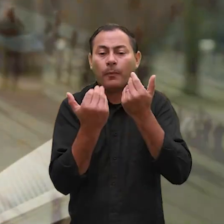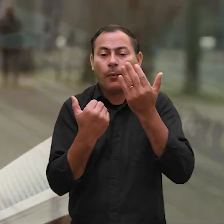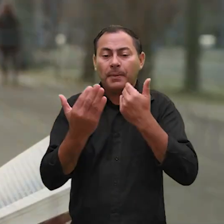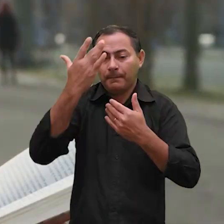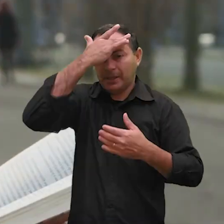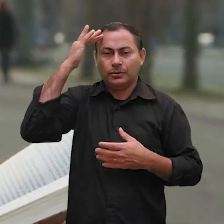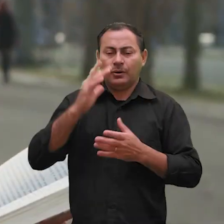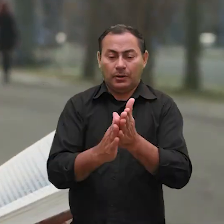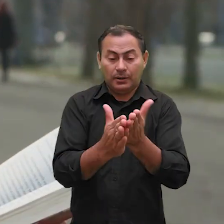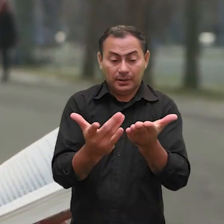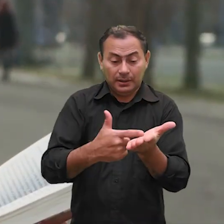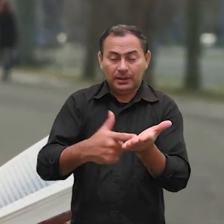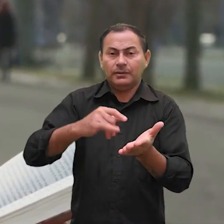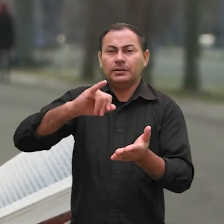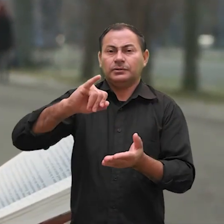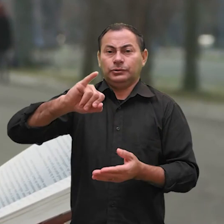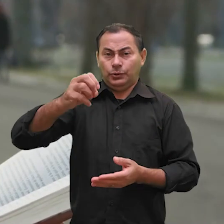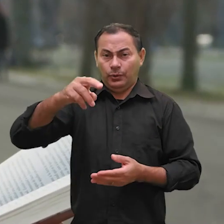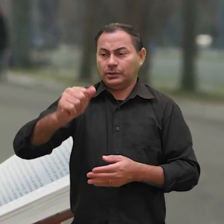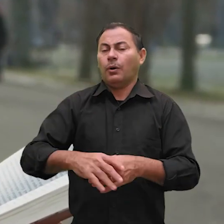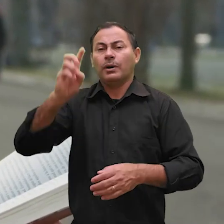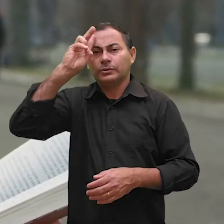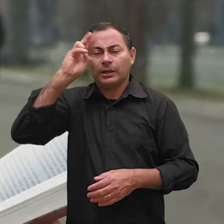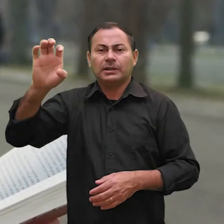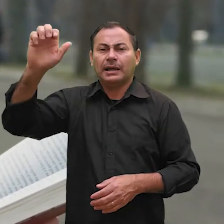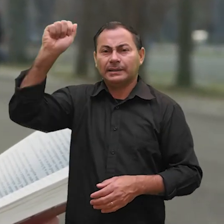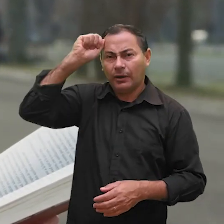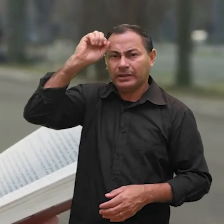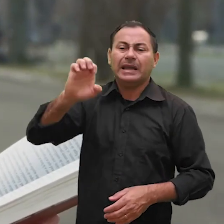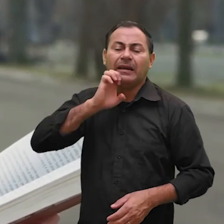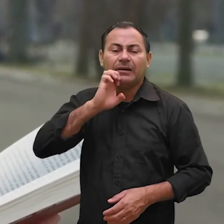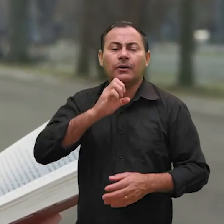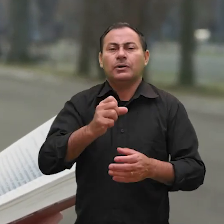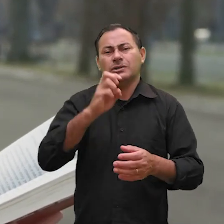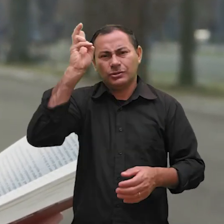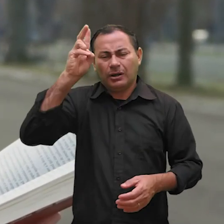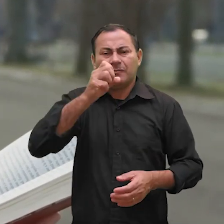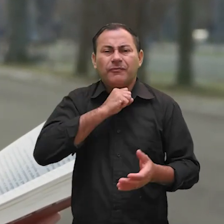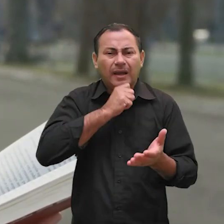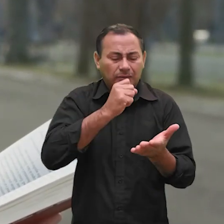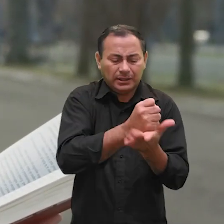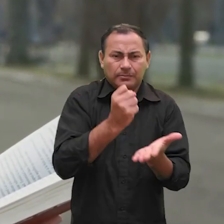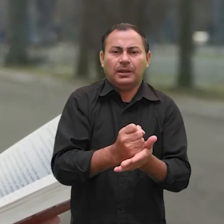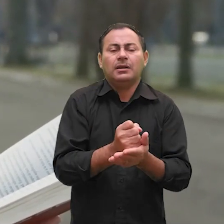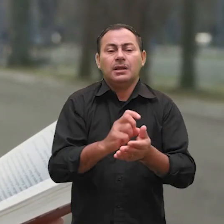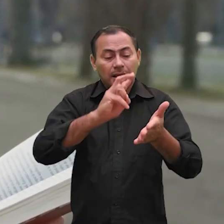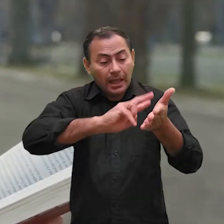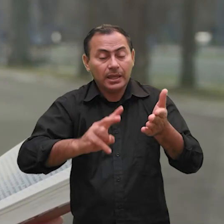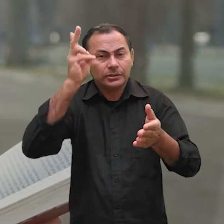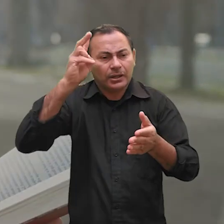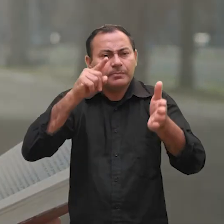você for ler o livro de Jonas ou a história de Adão e Eva ou qualquer outra história do Velho Testamento, leia as histórias e faça a